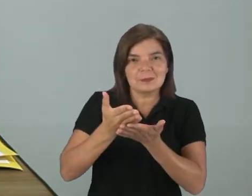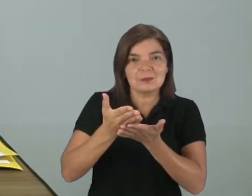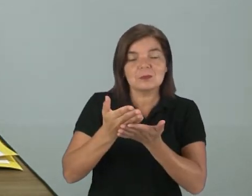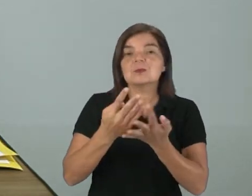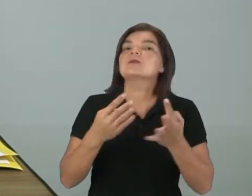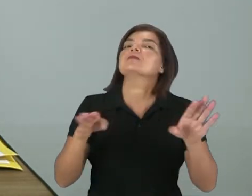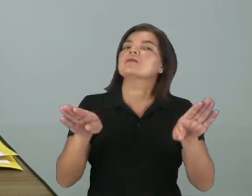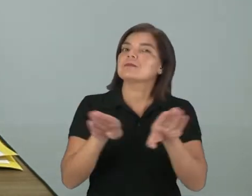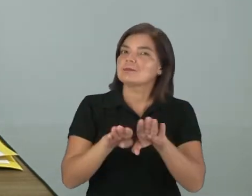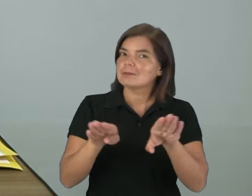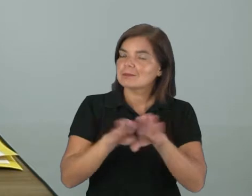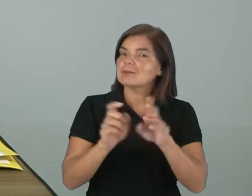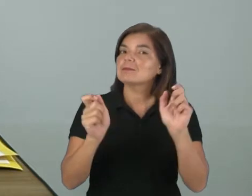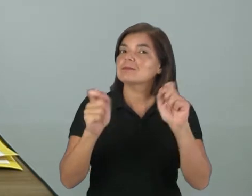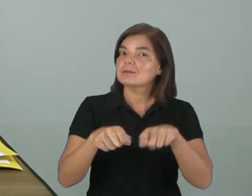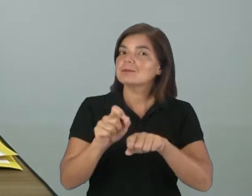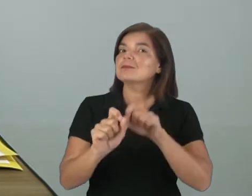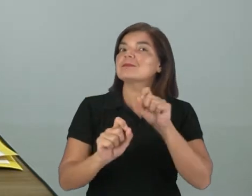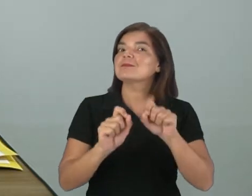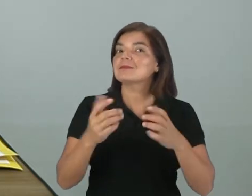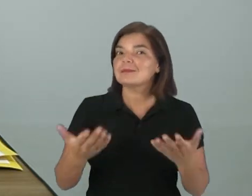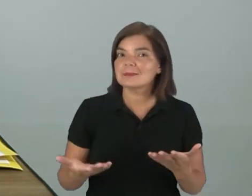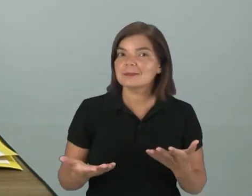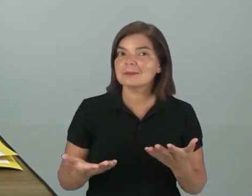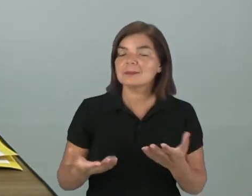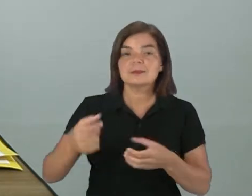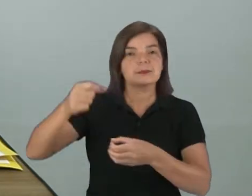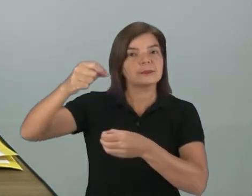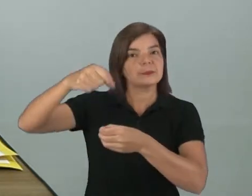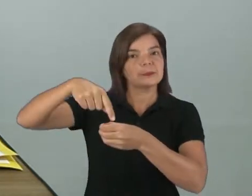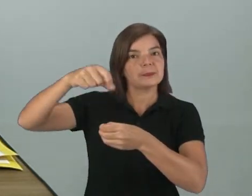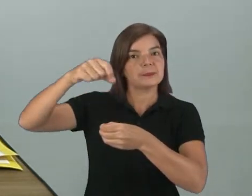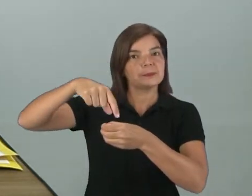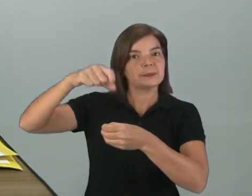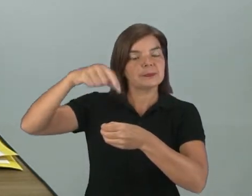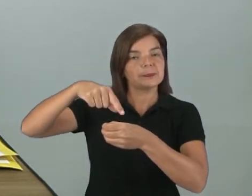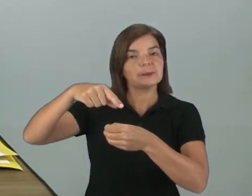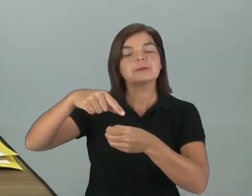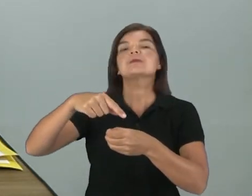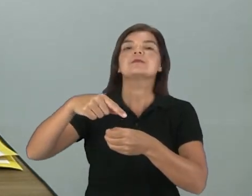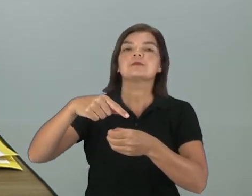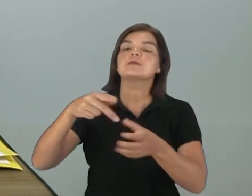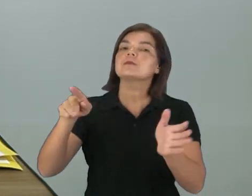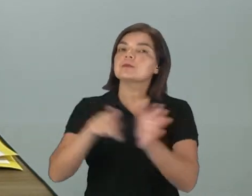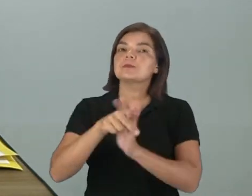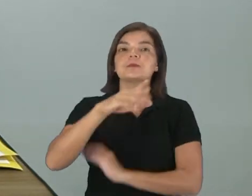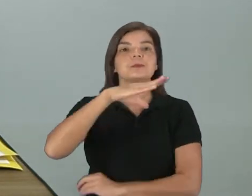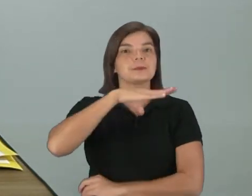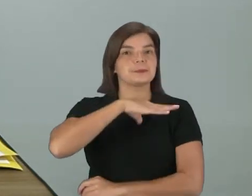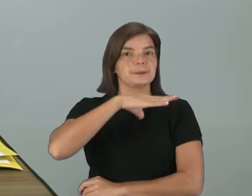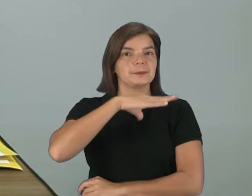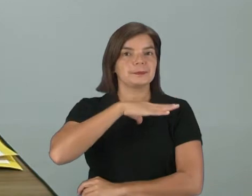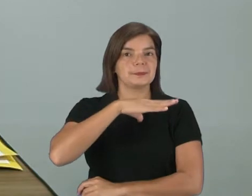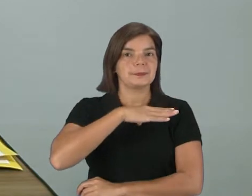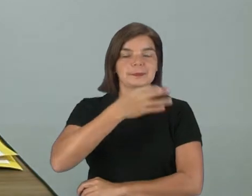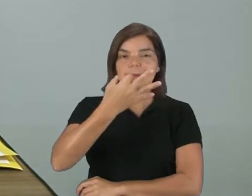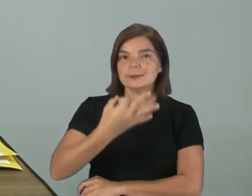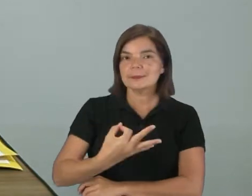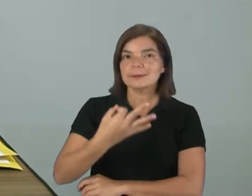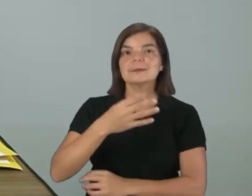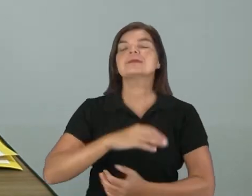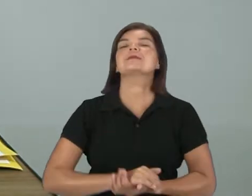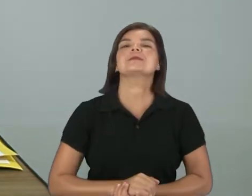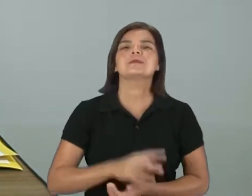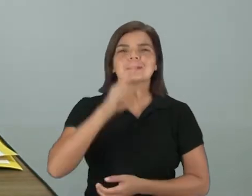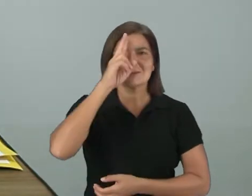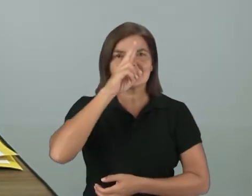que também podem ser plantados dentro da própria cidade, certo?